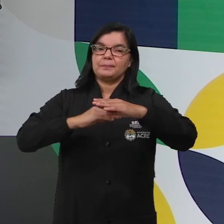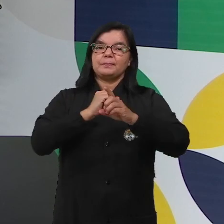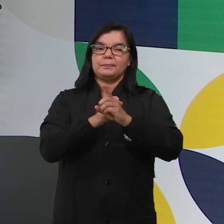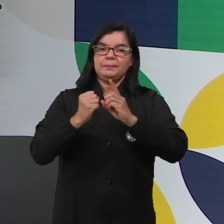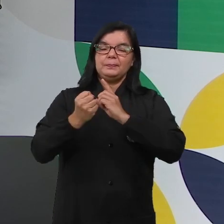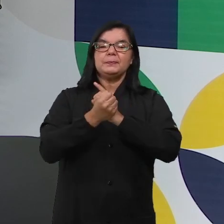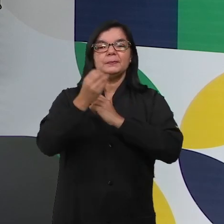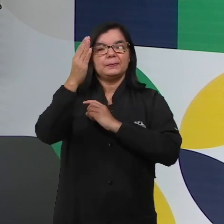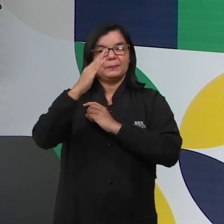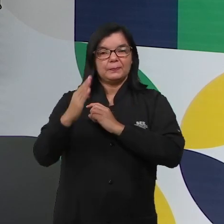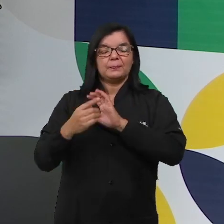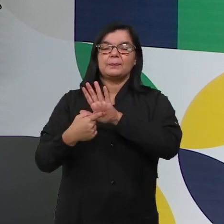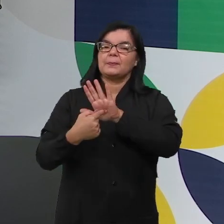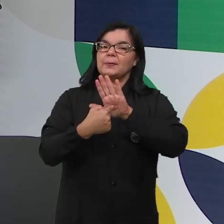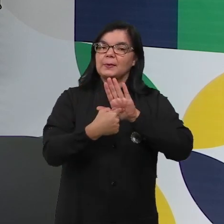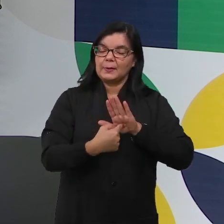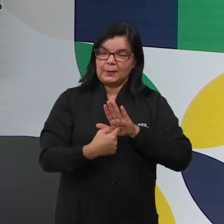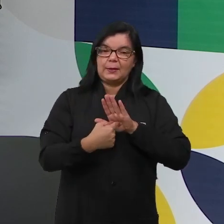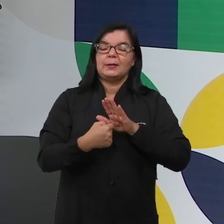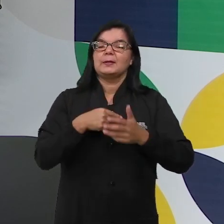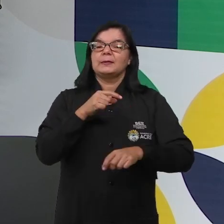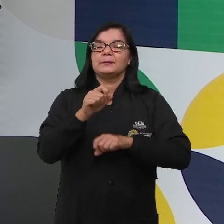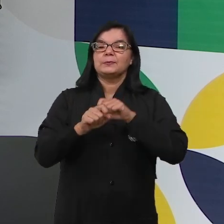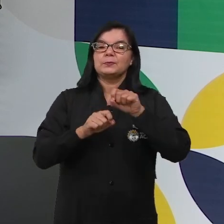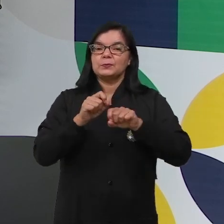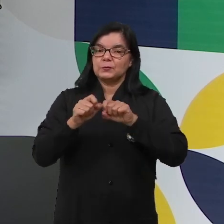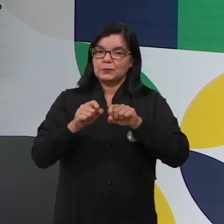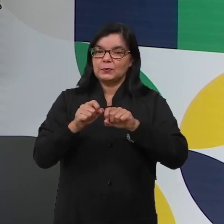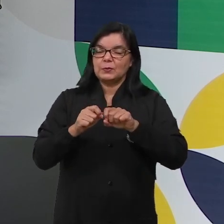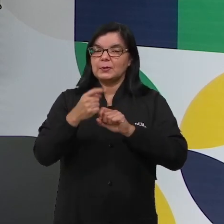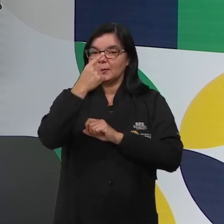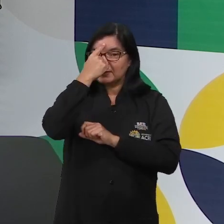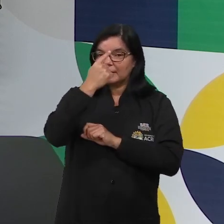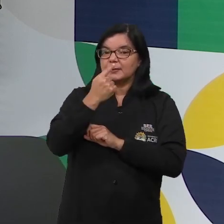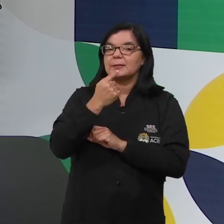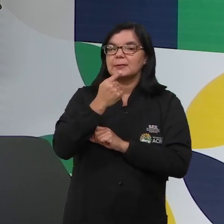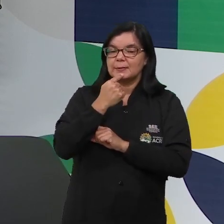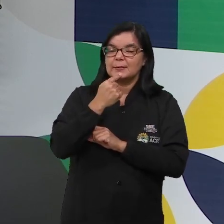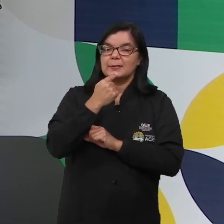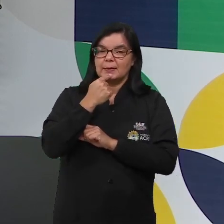no Brasil, retratada através dessa imagem de